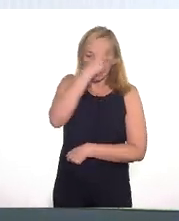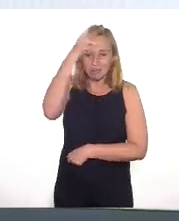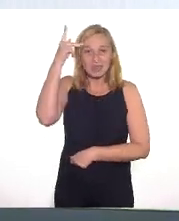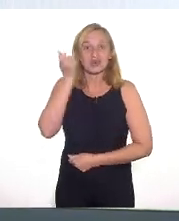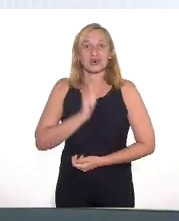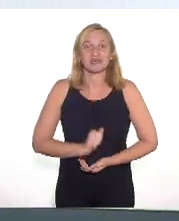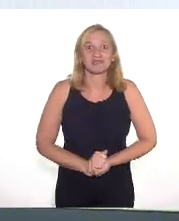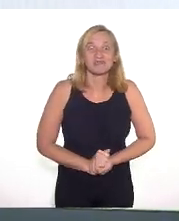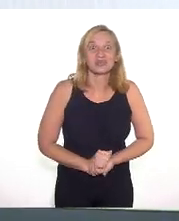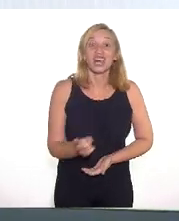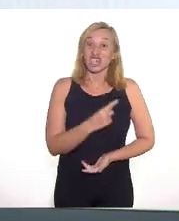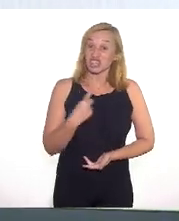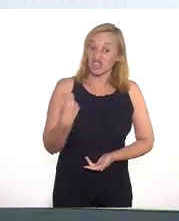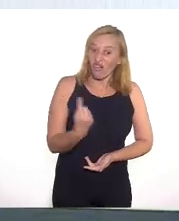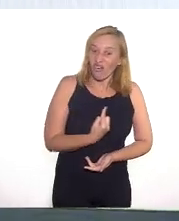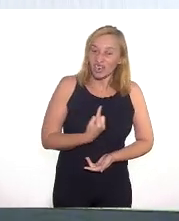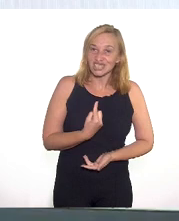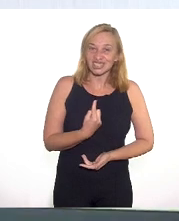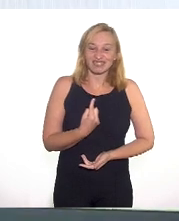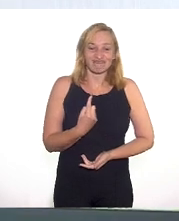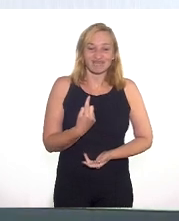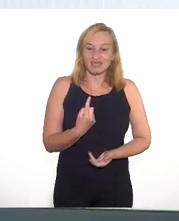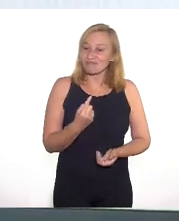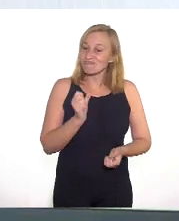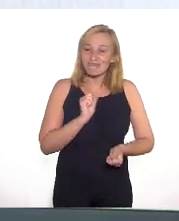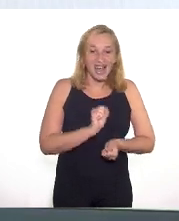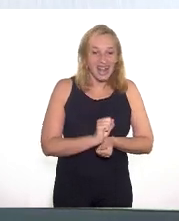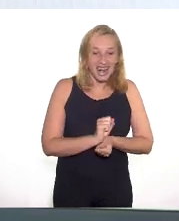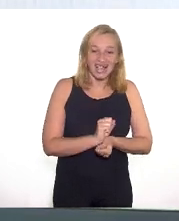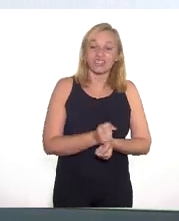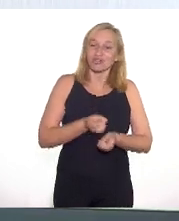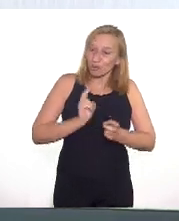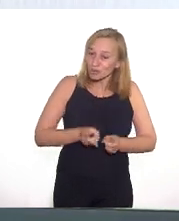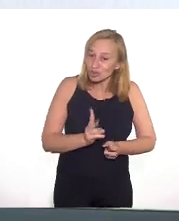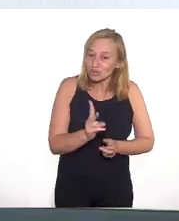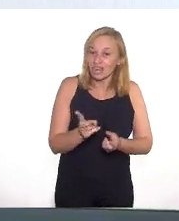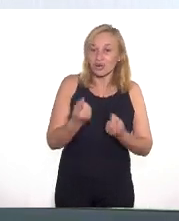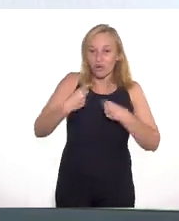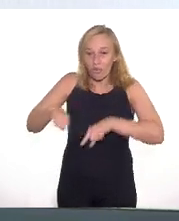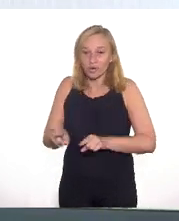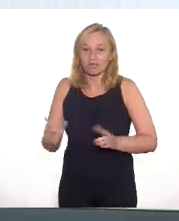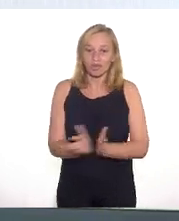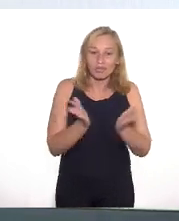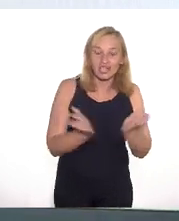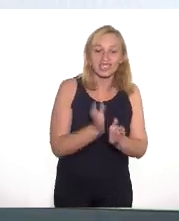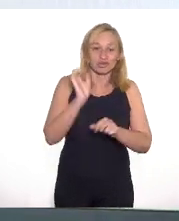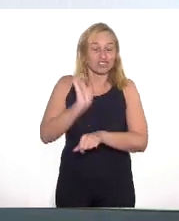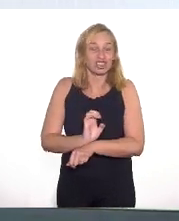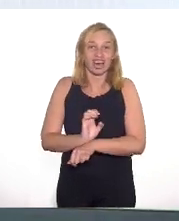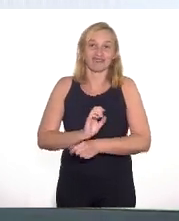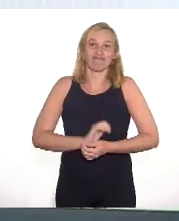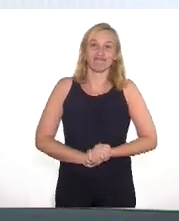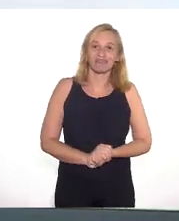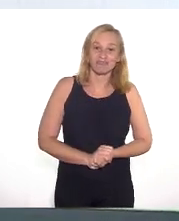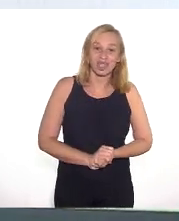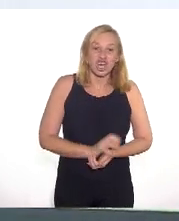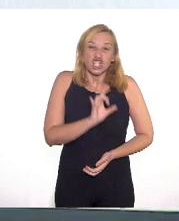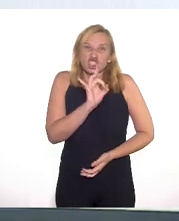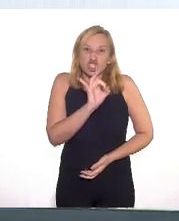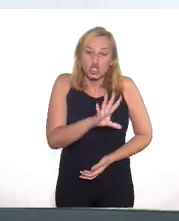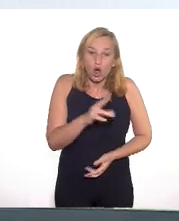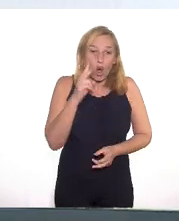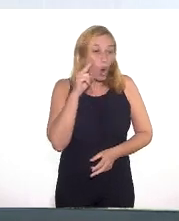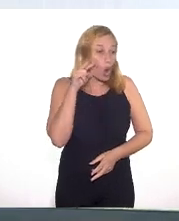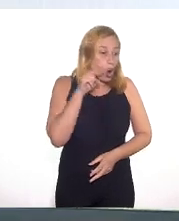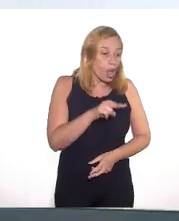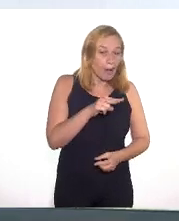população. Nós não nos cansaremos de combater a pobreza nesse Estado. Não adianta somente